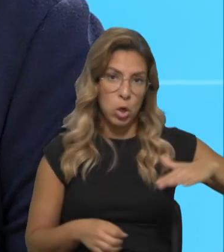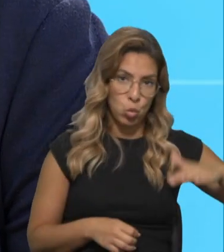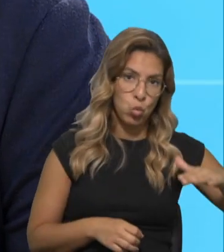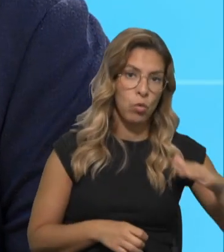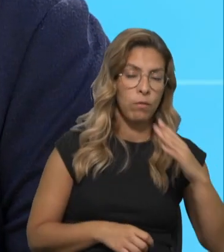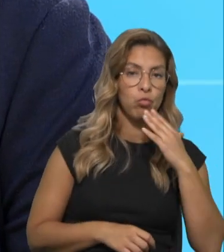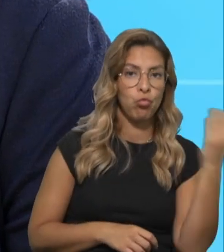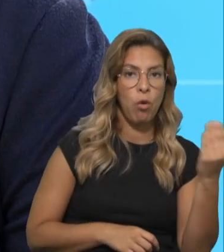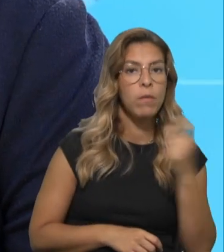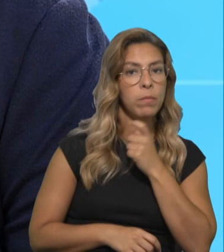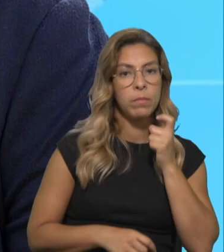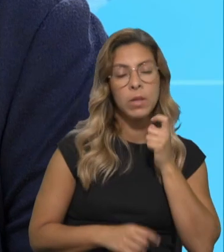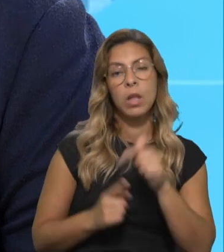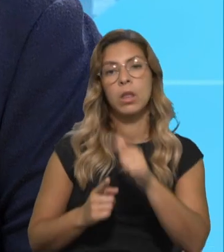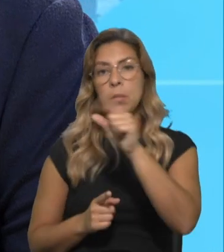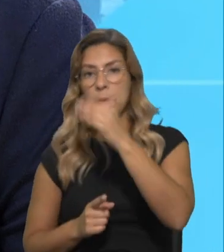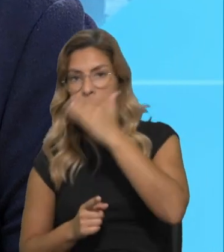sacerdotes mais